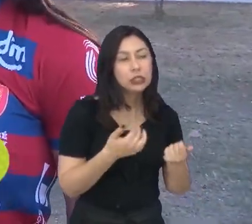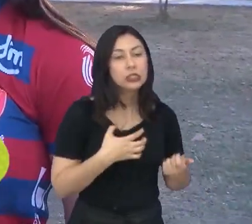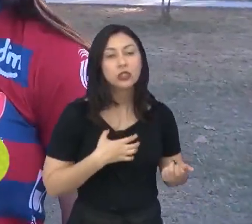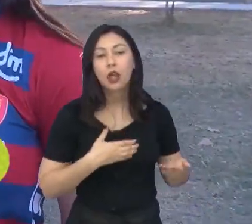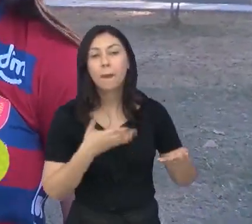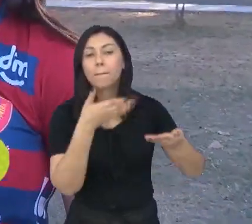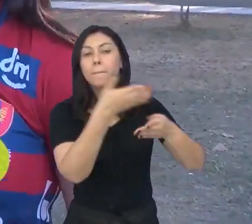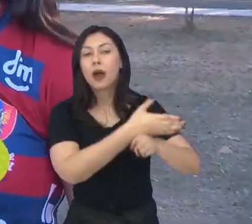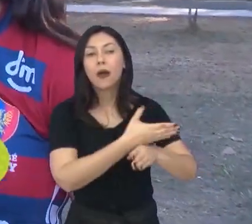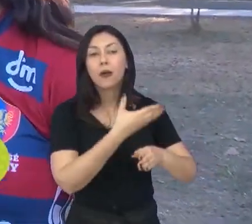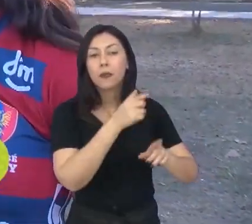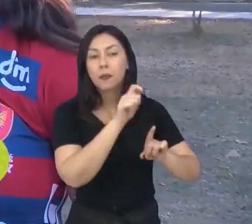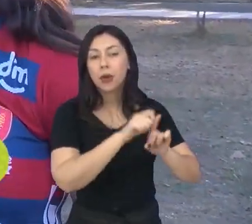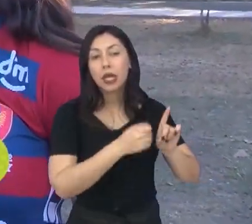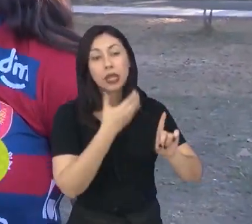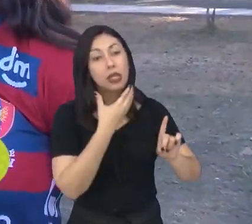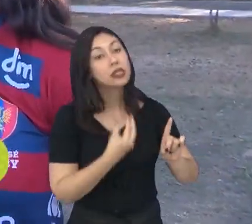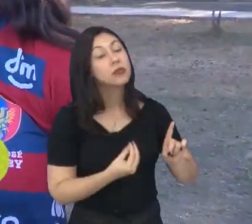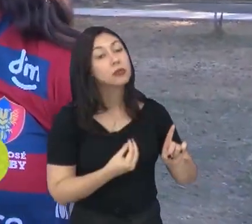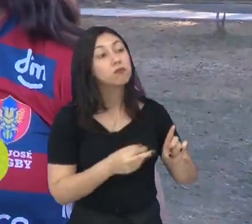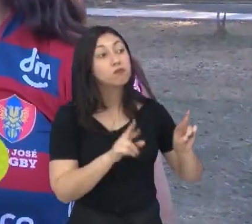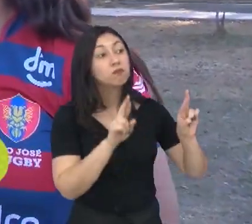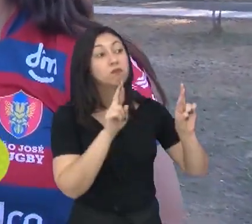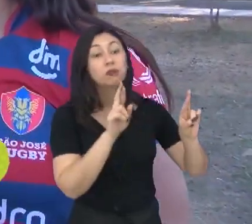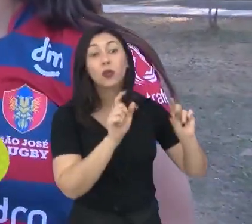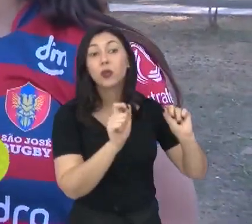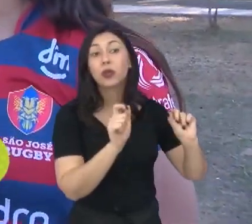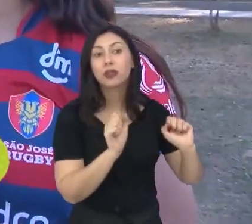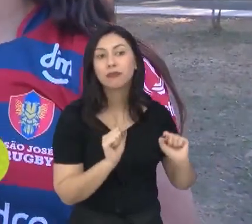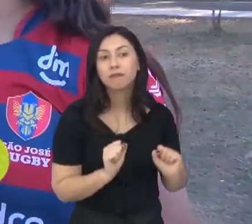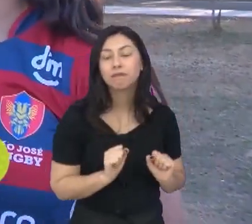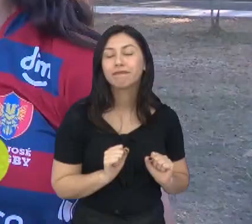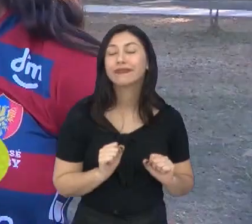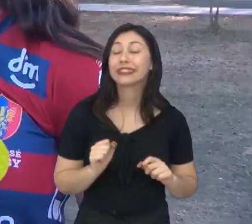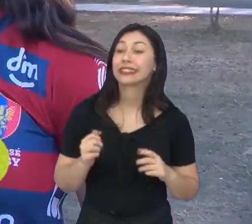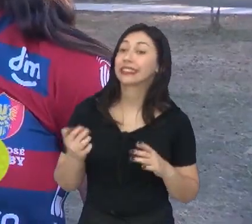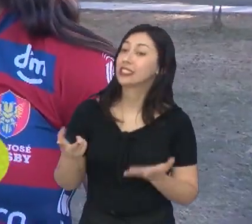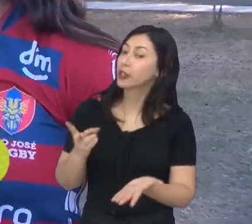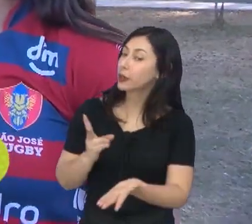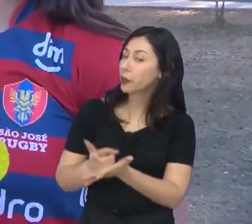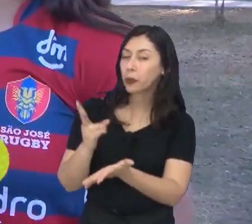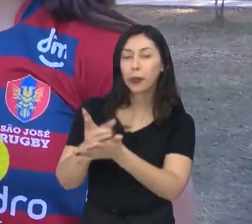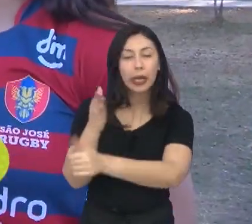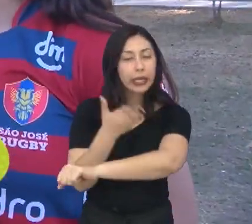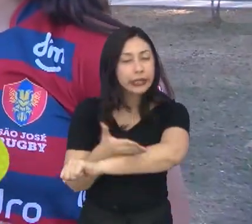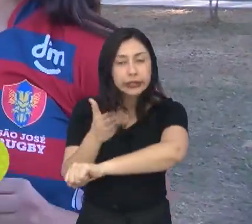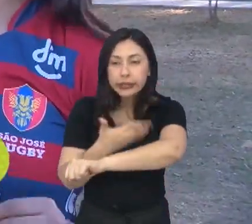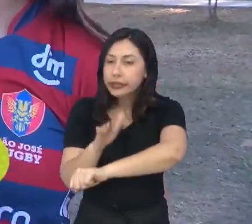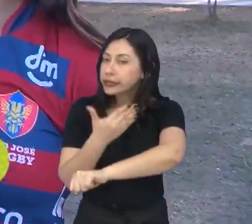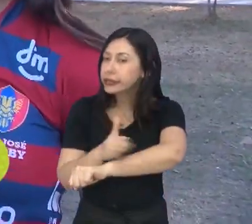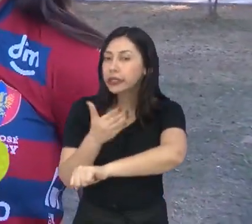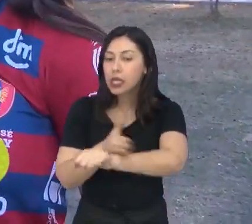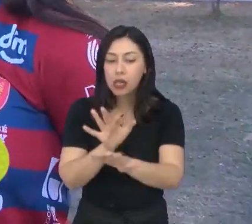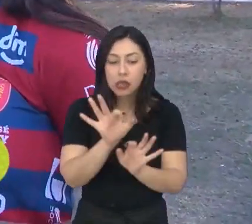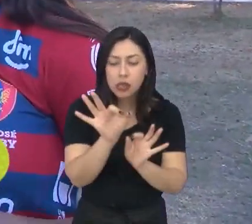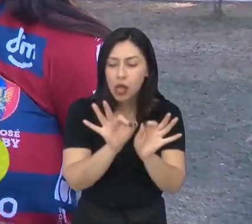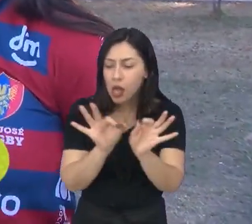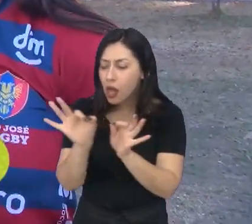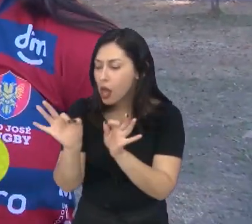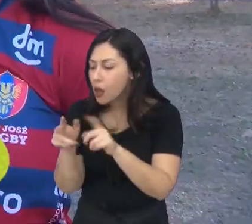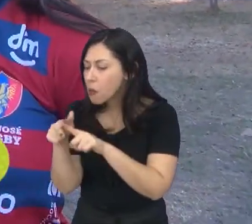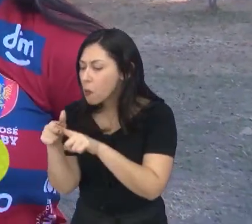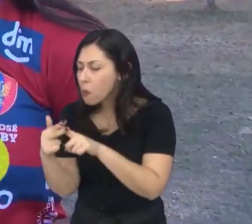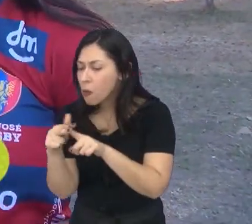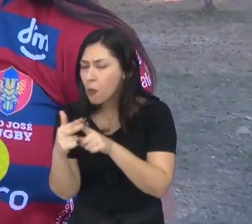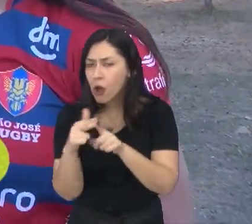dezembro, né, para o BR Sevens, enfim, o que esperar dessa competição também? Bom, continuar os treinos, né, acertando alguns pontos que a gente ainda precisa